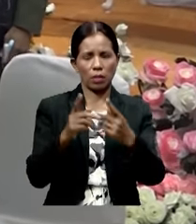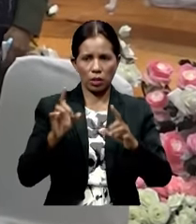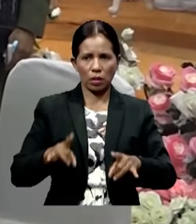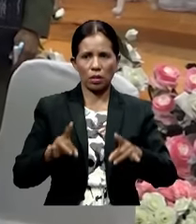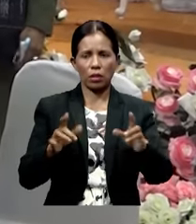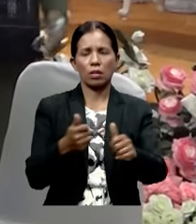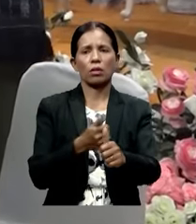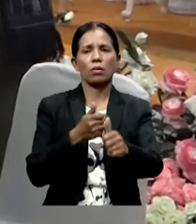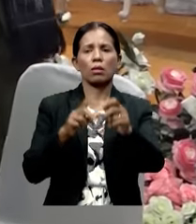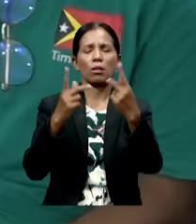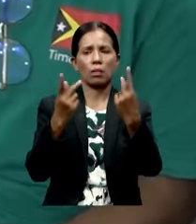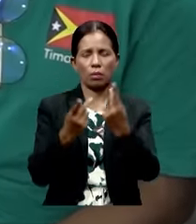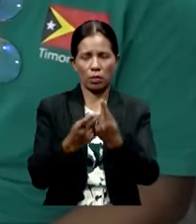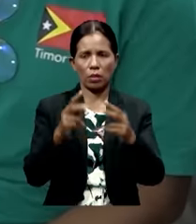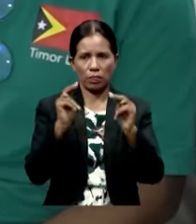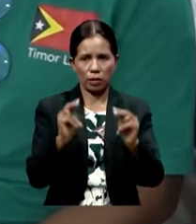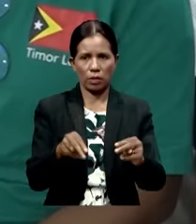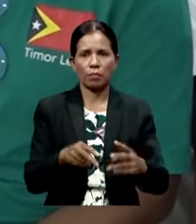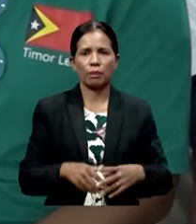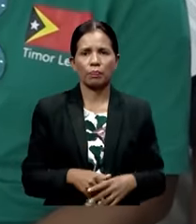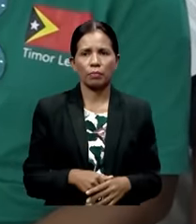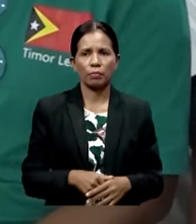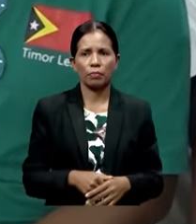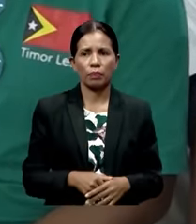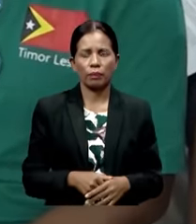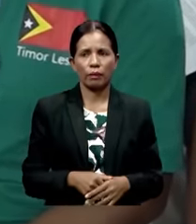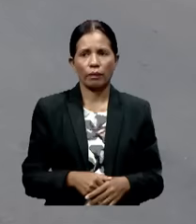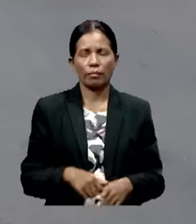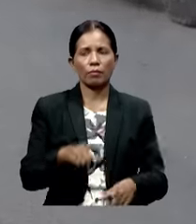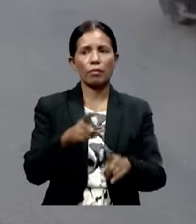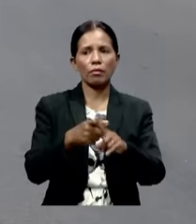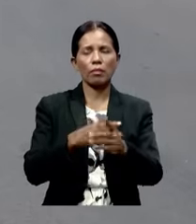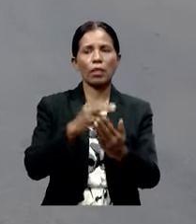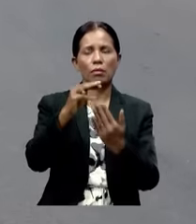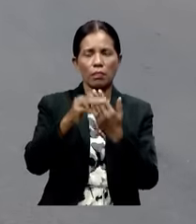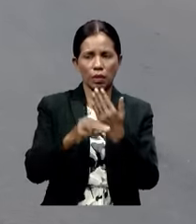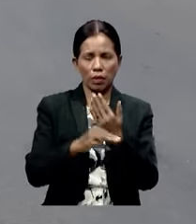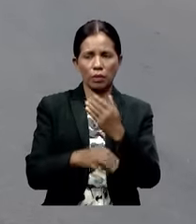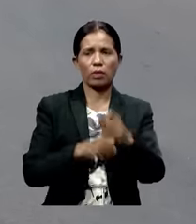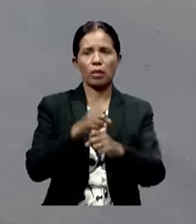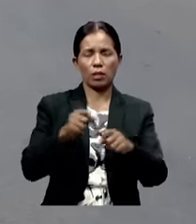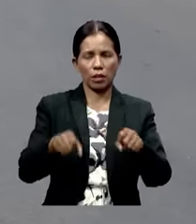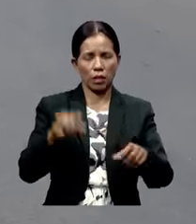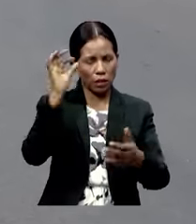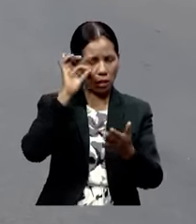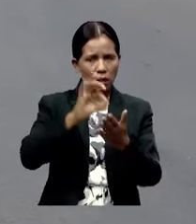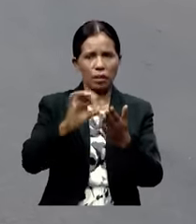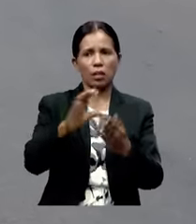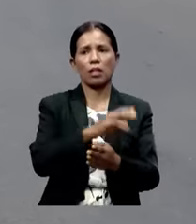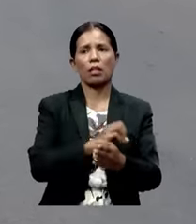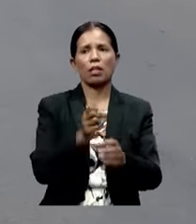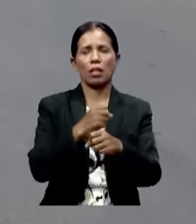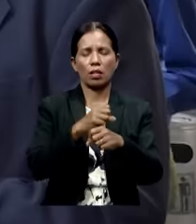tuir companhia ne, necessidade. E o Fulan Março Tinangné, secretário de formação profissional no emprego,